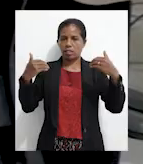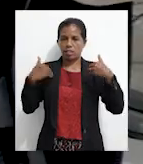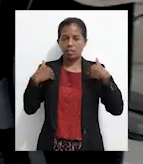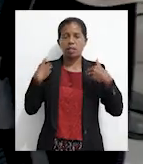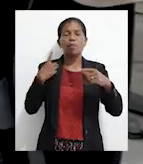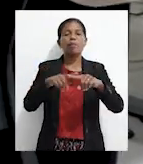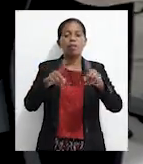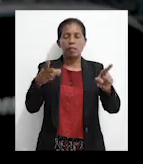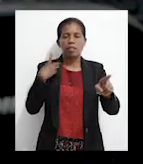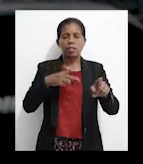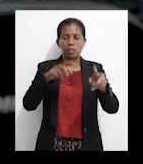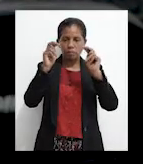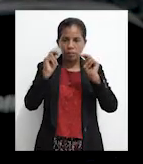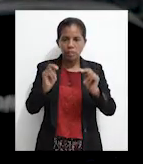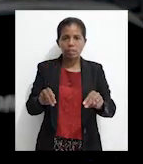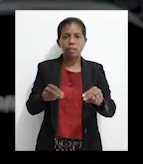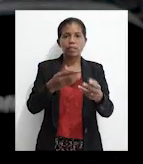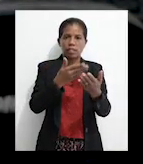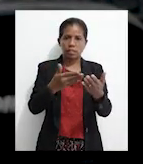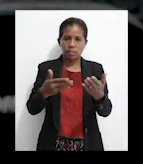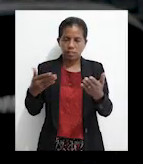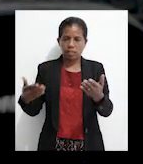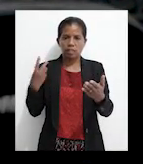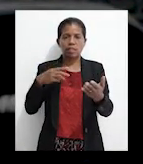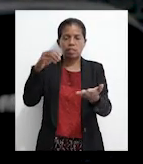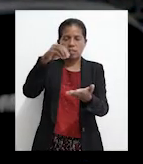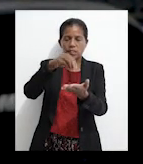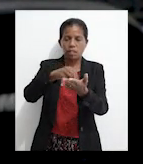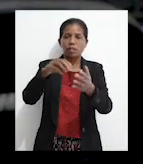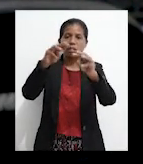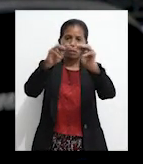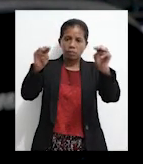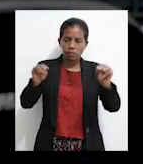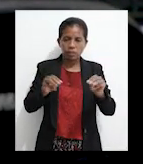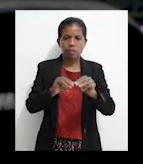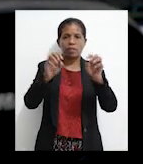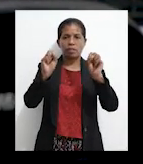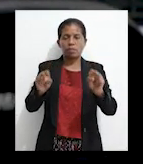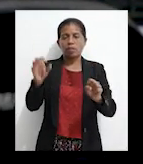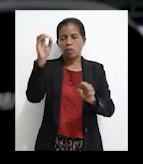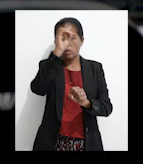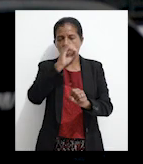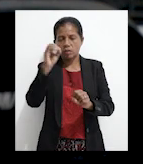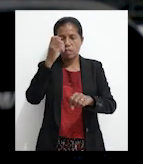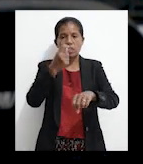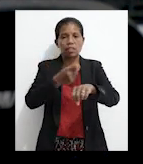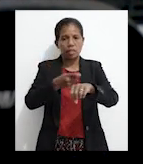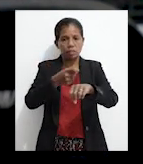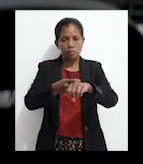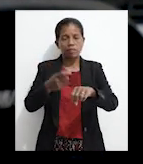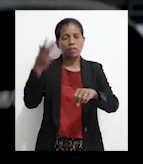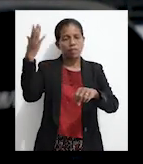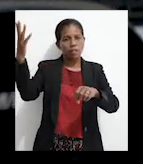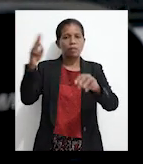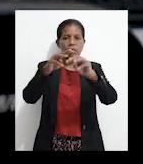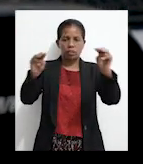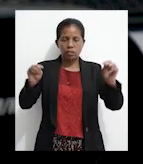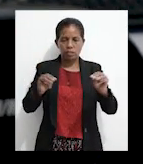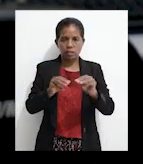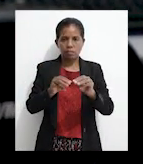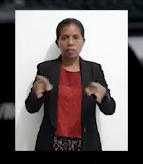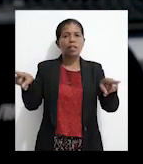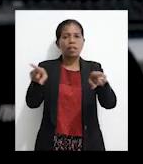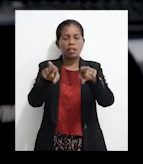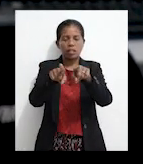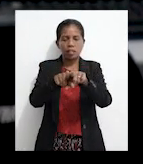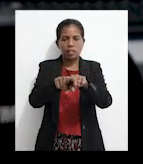Mebe ita se persija equipamentos balon bema kita tengke tau guni ya munisipio porohori bele observa kondisau tempo nih bema acontece munisipio nih ba. Ida ne saya